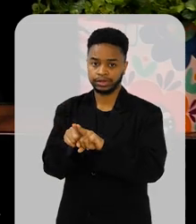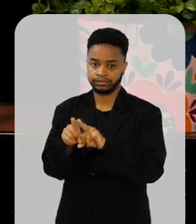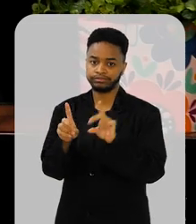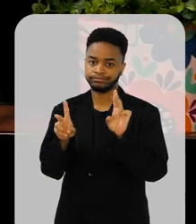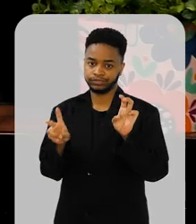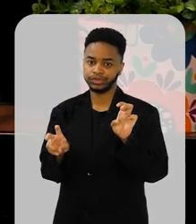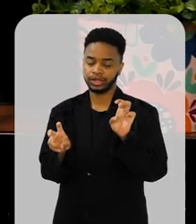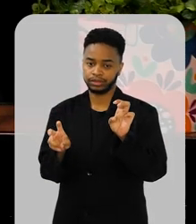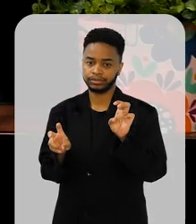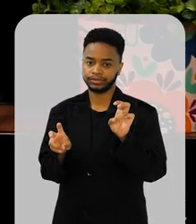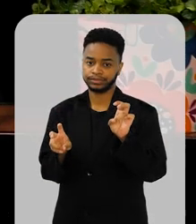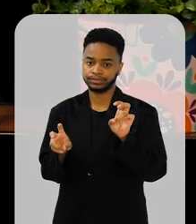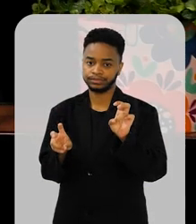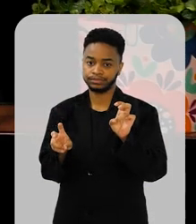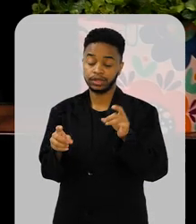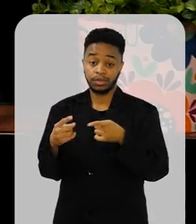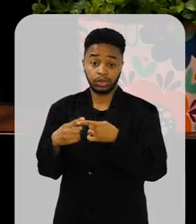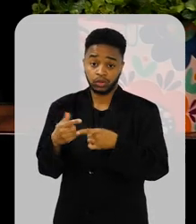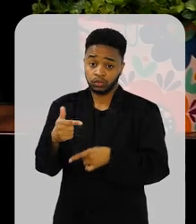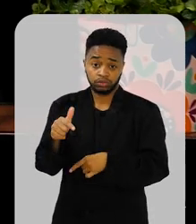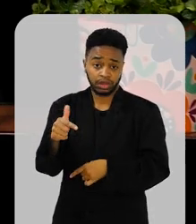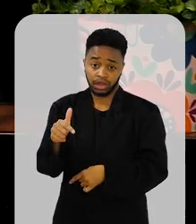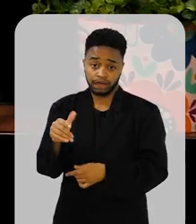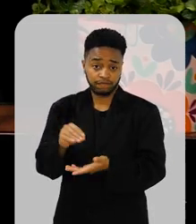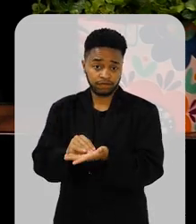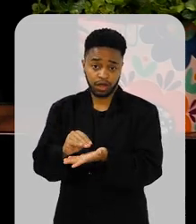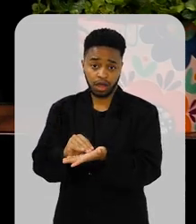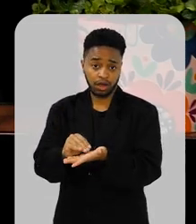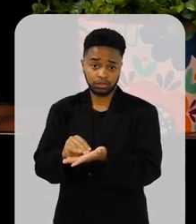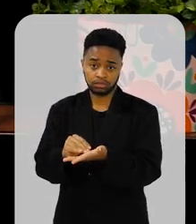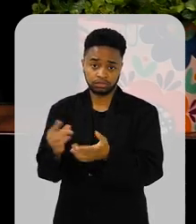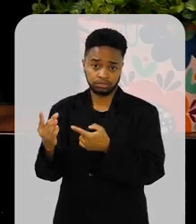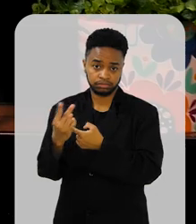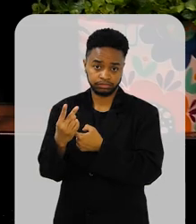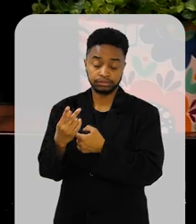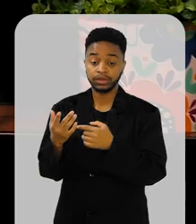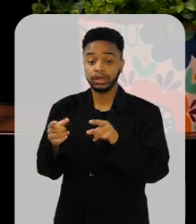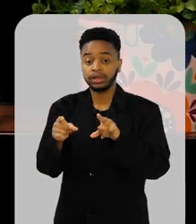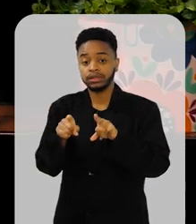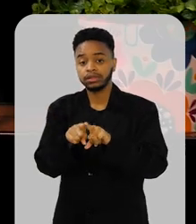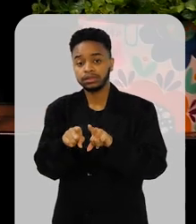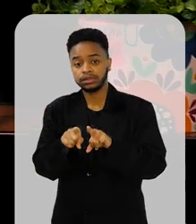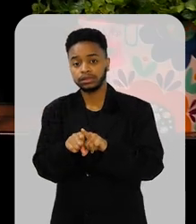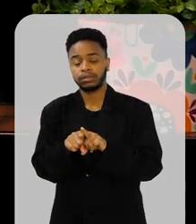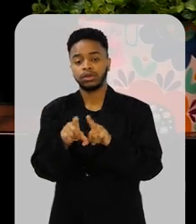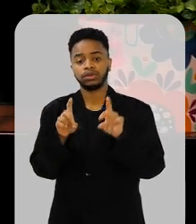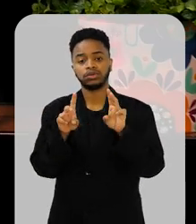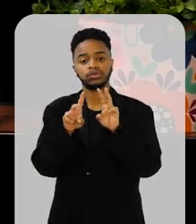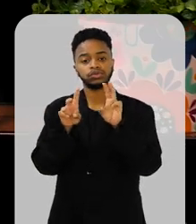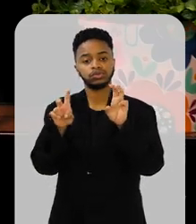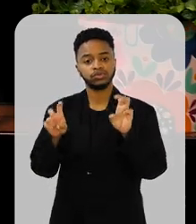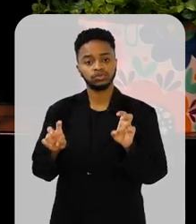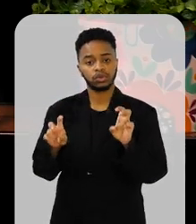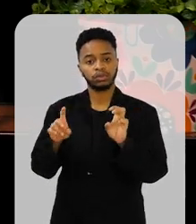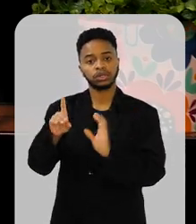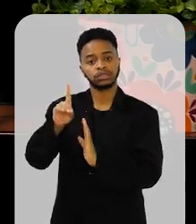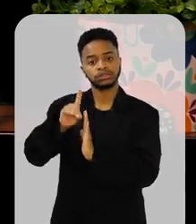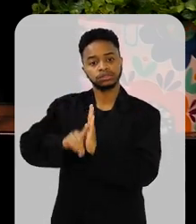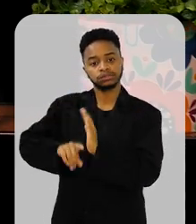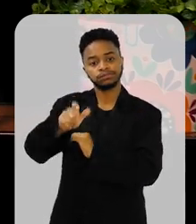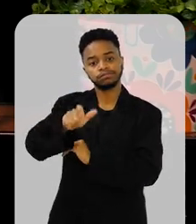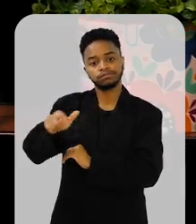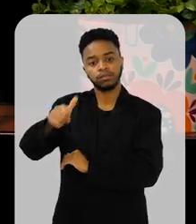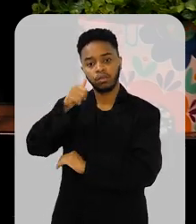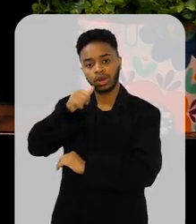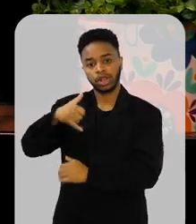isso. Nós não temos e aqui também, com relação aos direitos